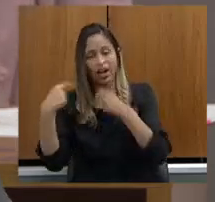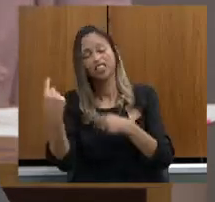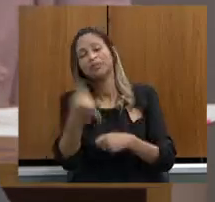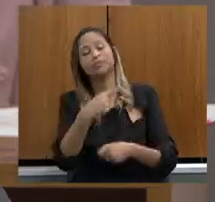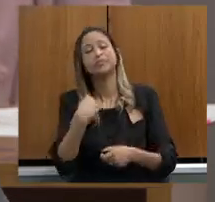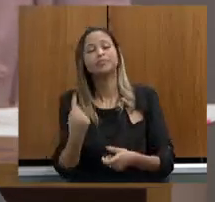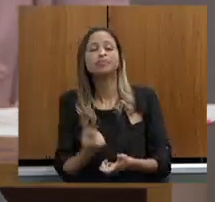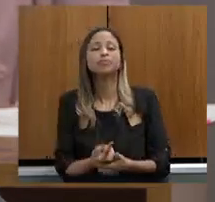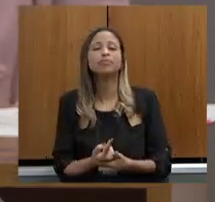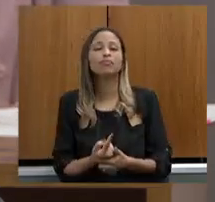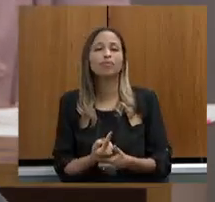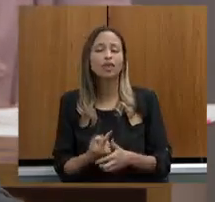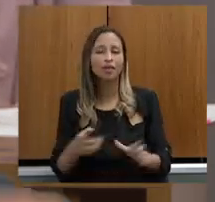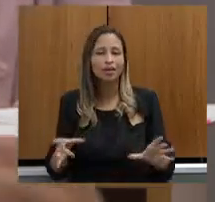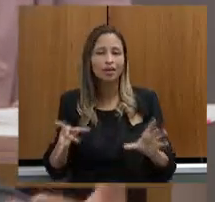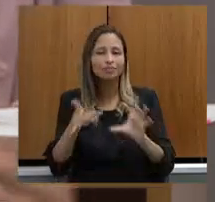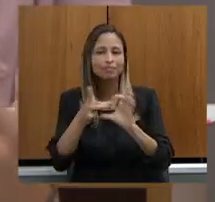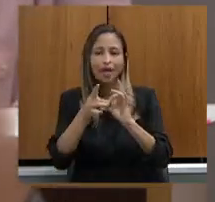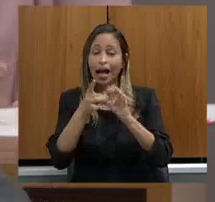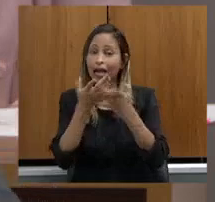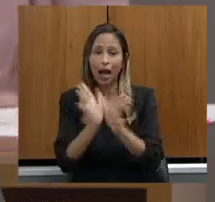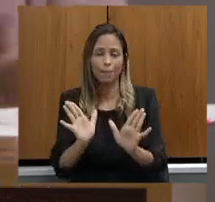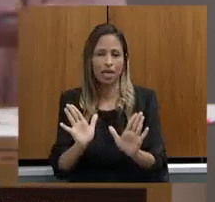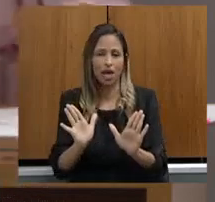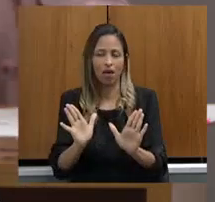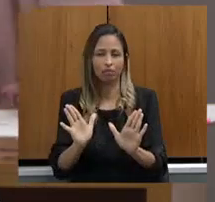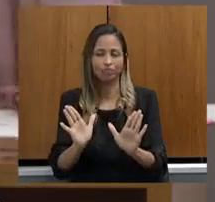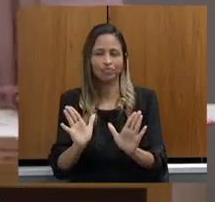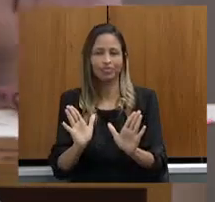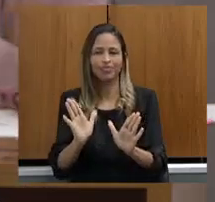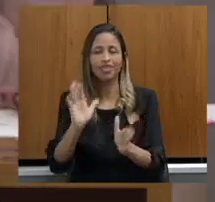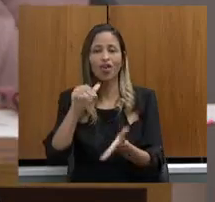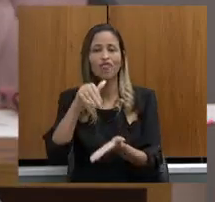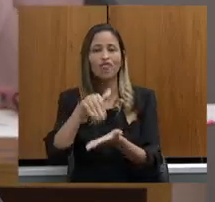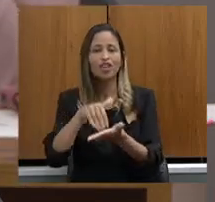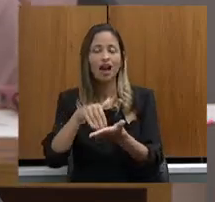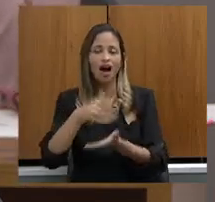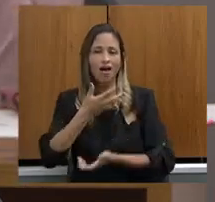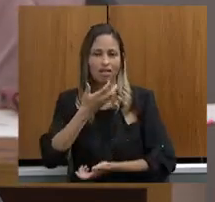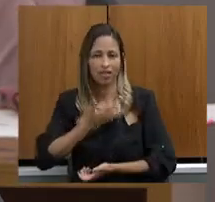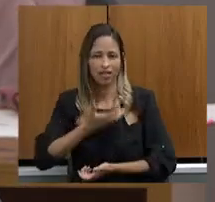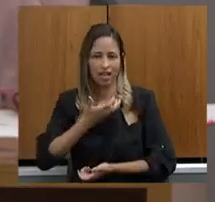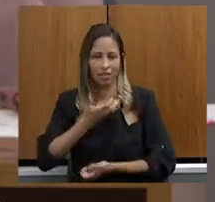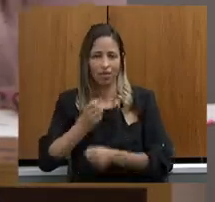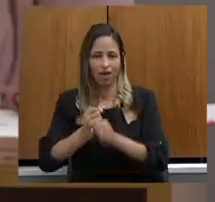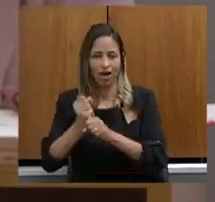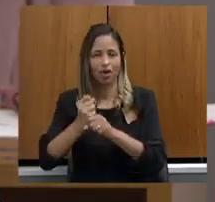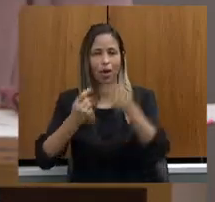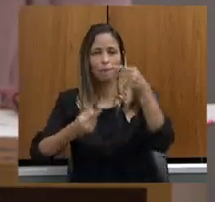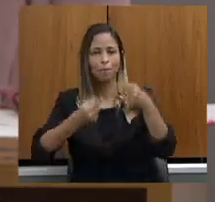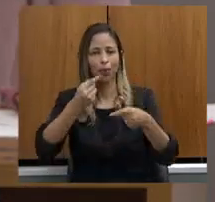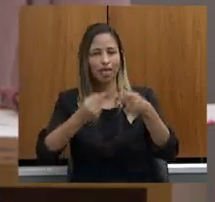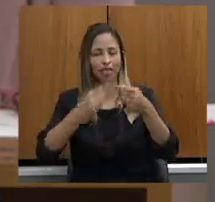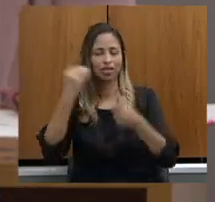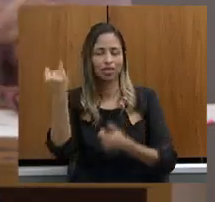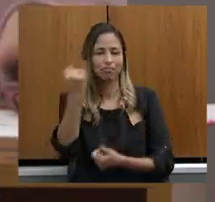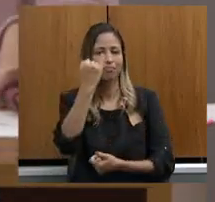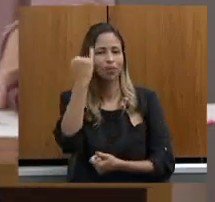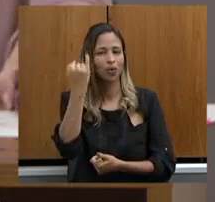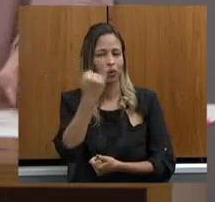os nossos laços eles não se encerram né ao final desse ano na política é sempre muito importante